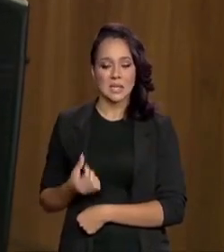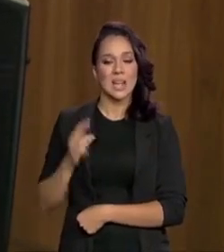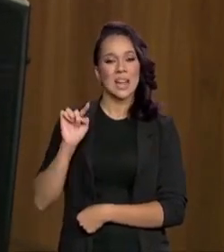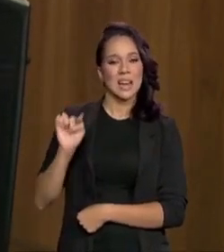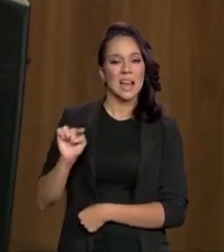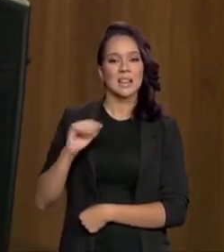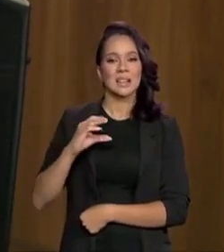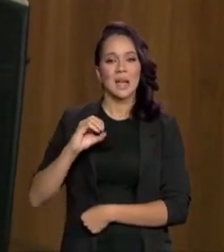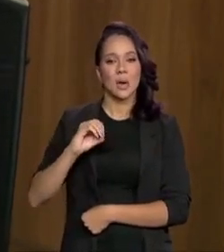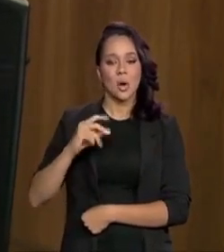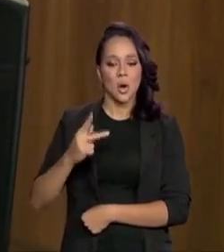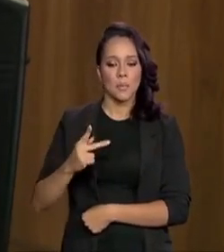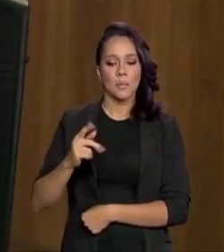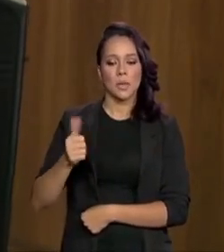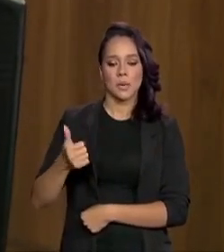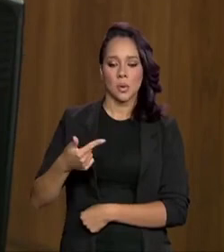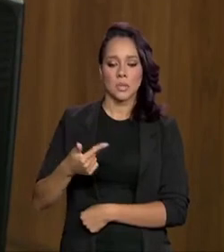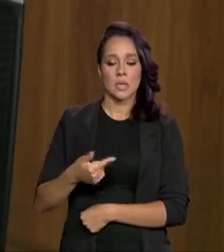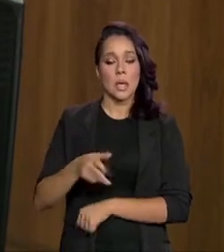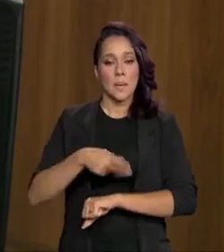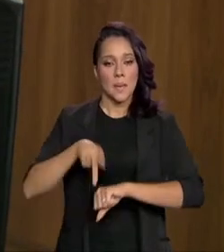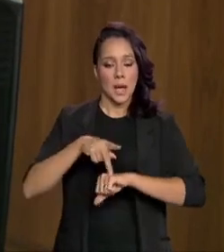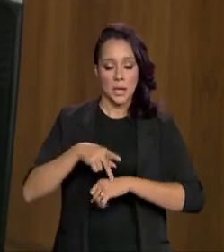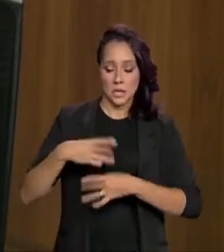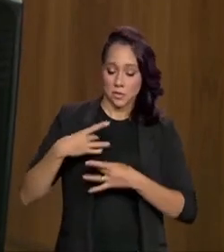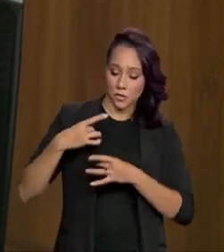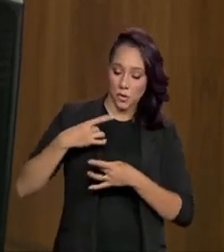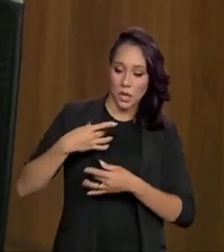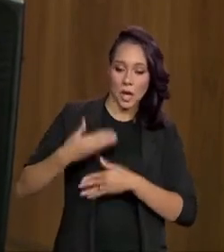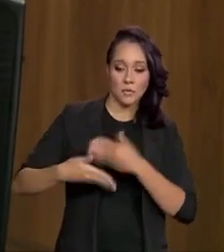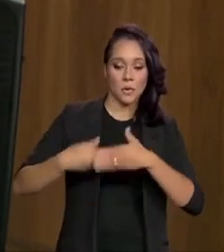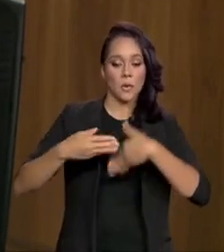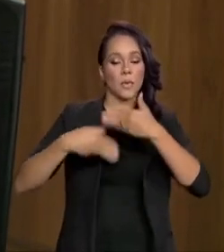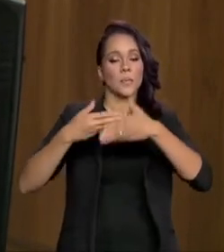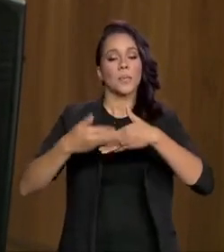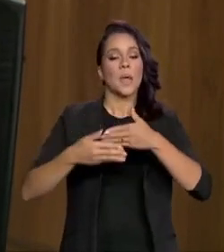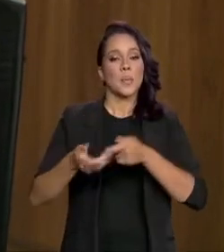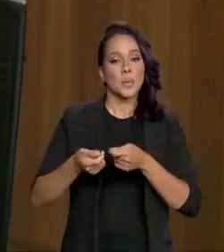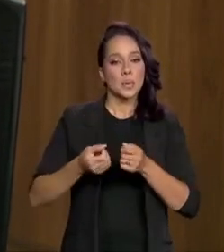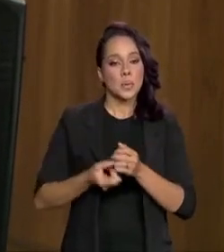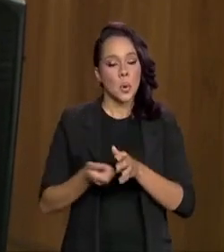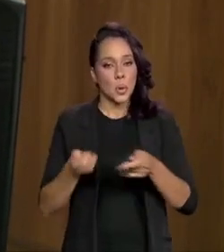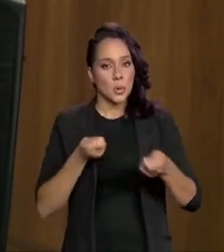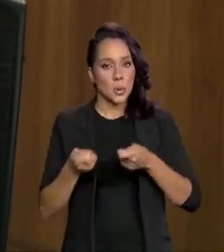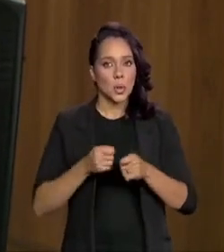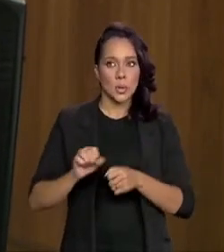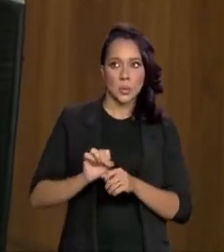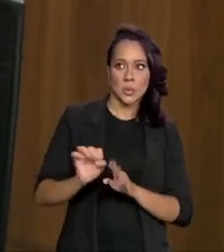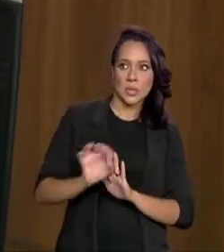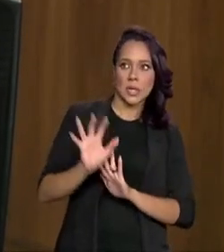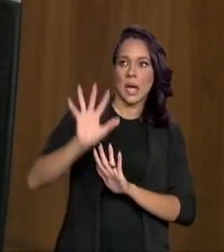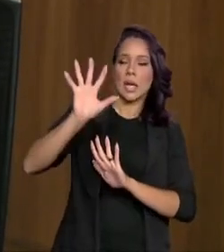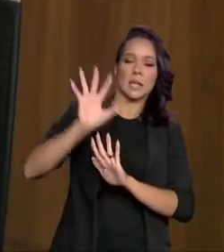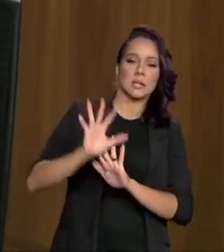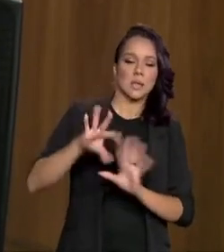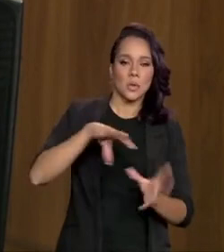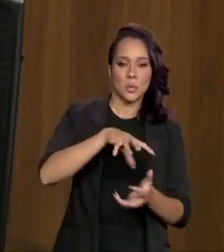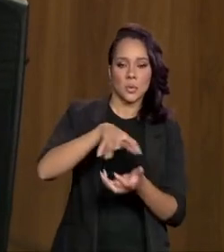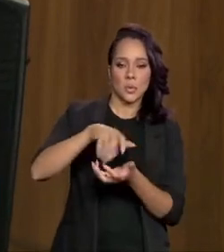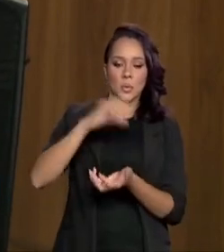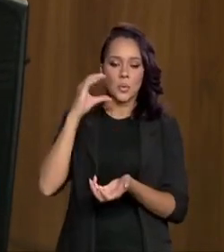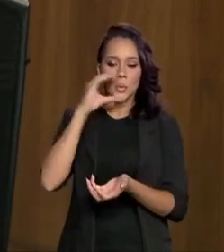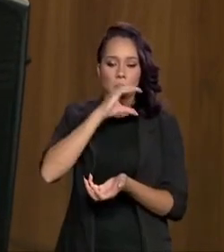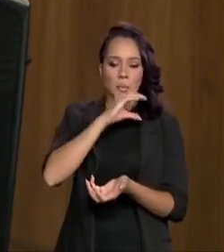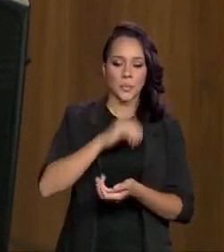justamente a contribuição voluntária de países em desenvolvimento para o controle aí dos gases do efeito estufa, né?